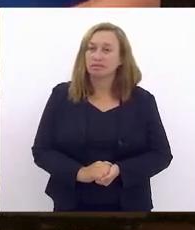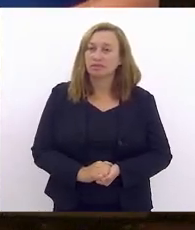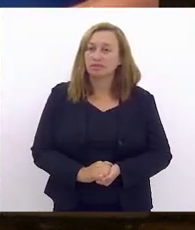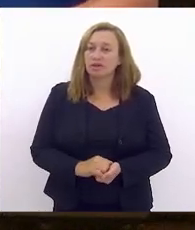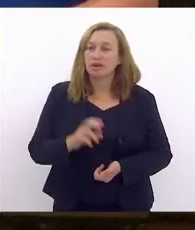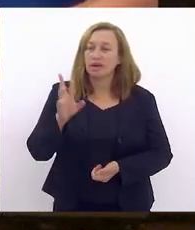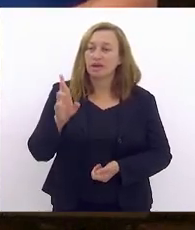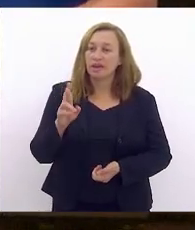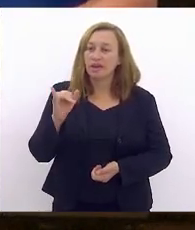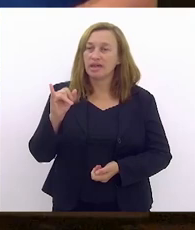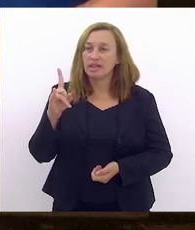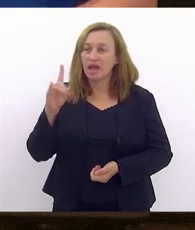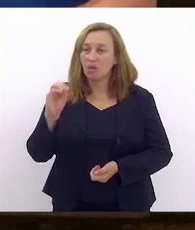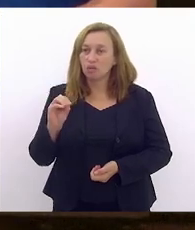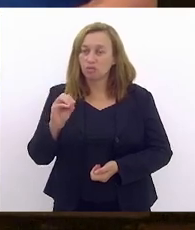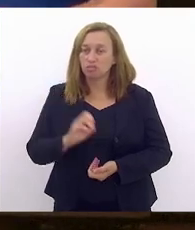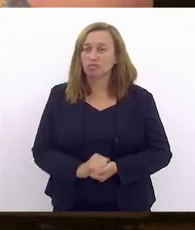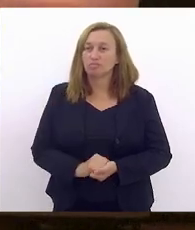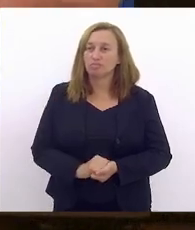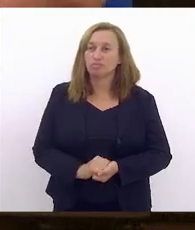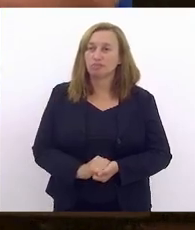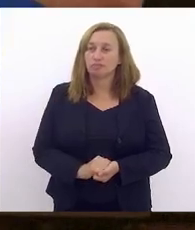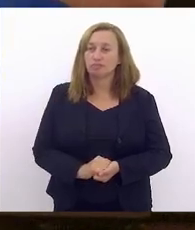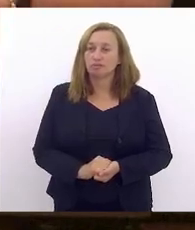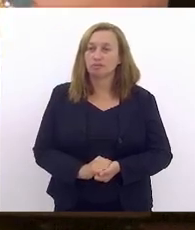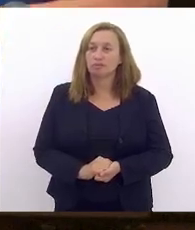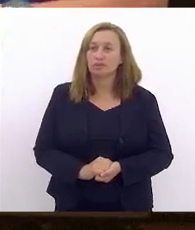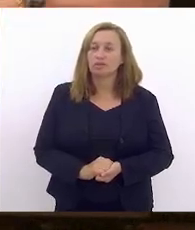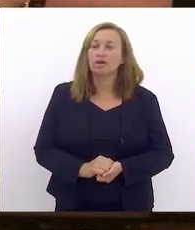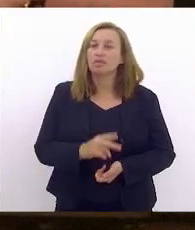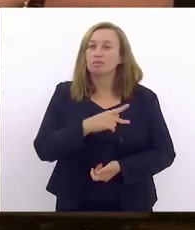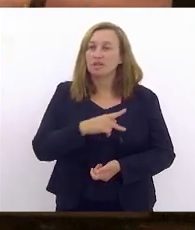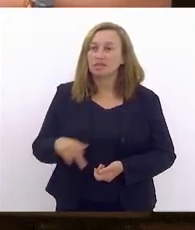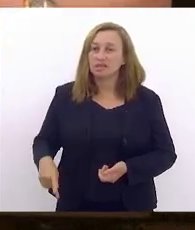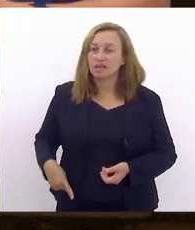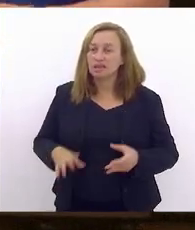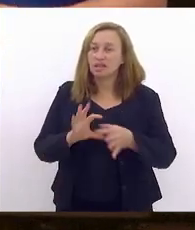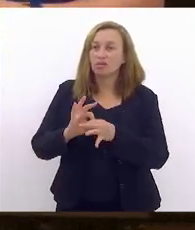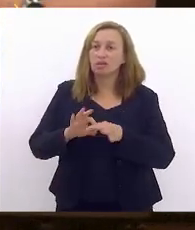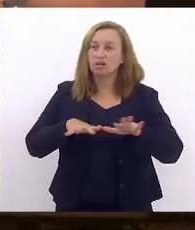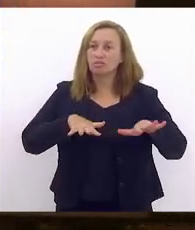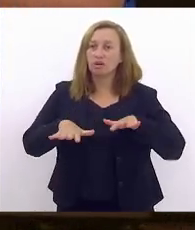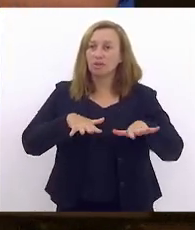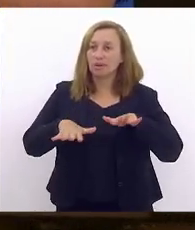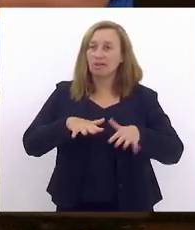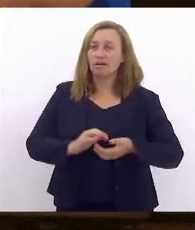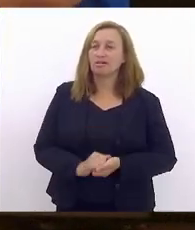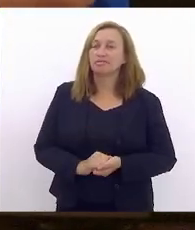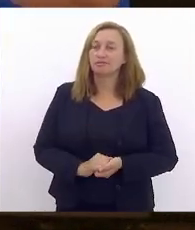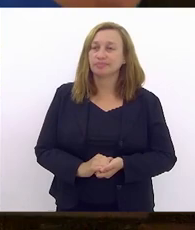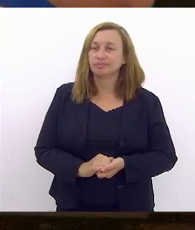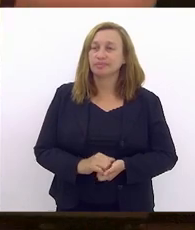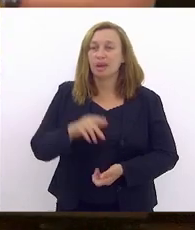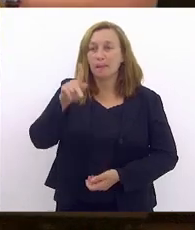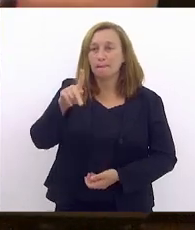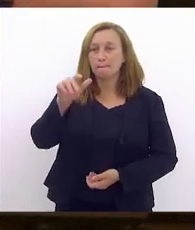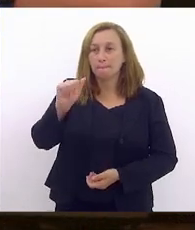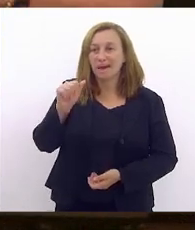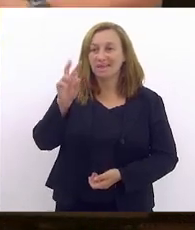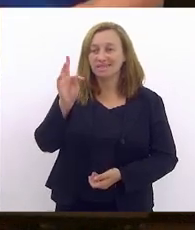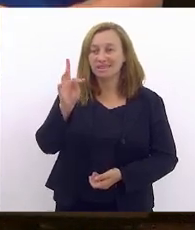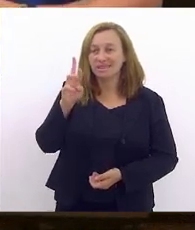Reinaldo Bandeira da Costa, presidente da União de Jacarepaguá. Patrício Dumont, presidente da Santa